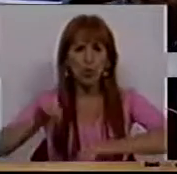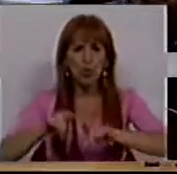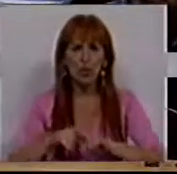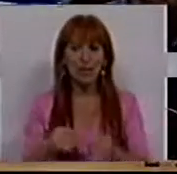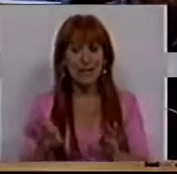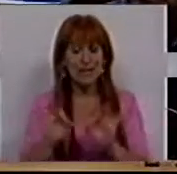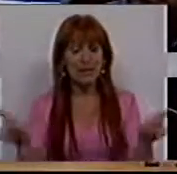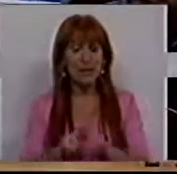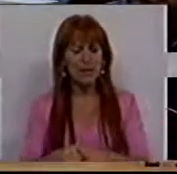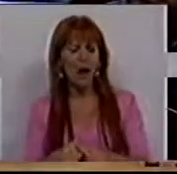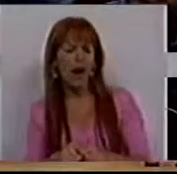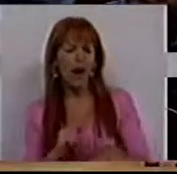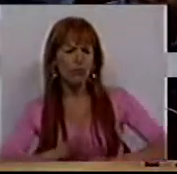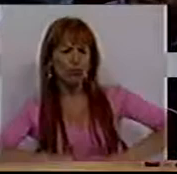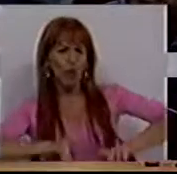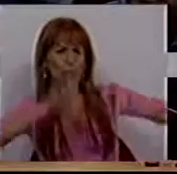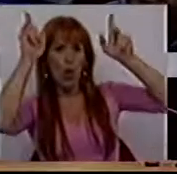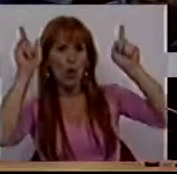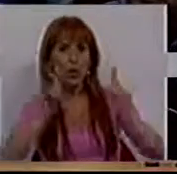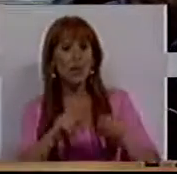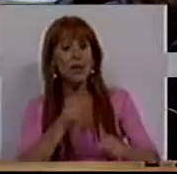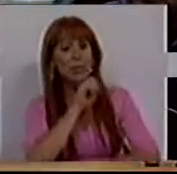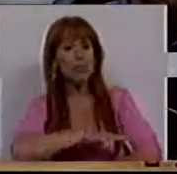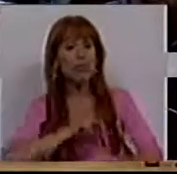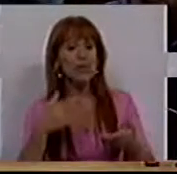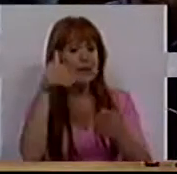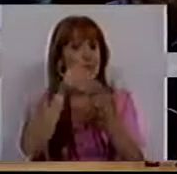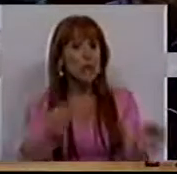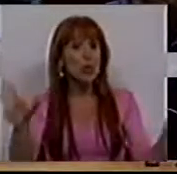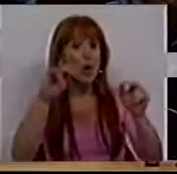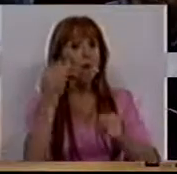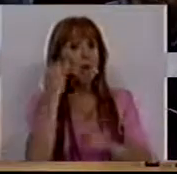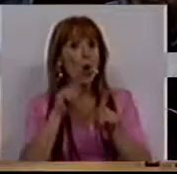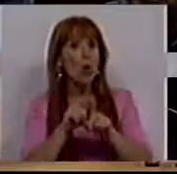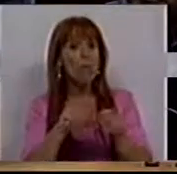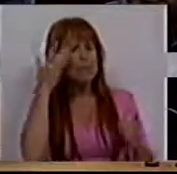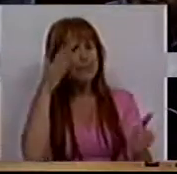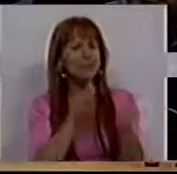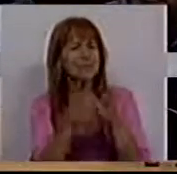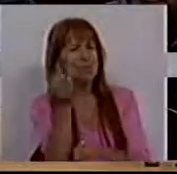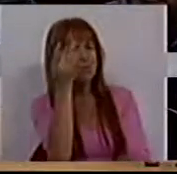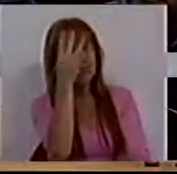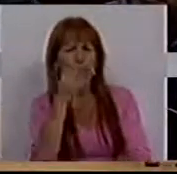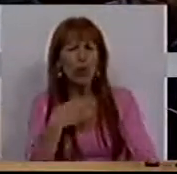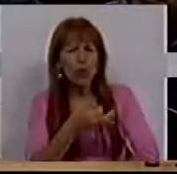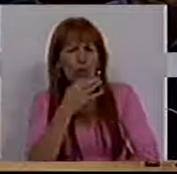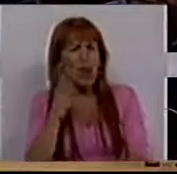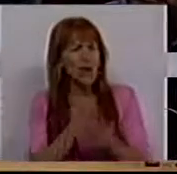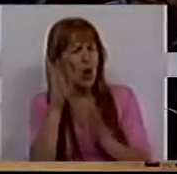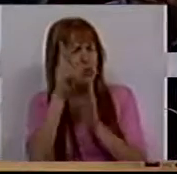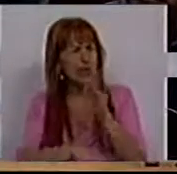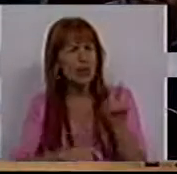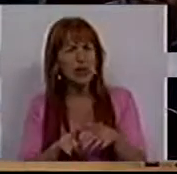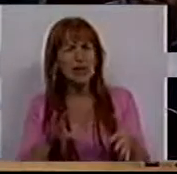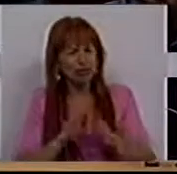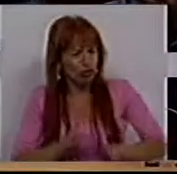é elemento cerceador do seu desenvolvimento e da possibilidade de introduzir novas formas de exploração. Não estamos a falar só da regulamentação